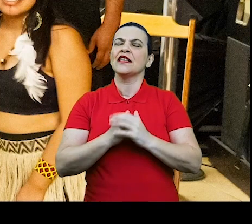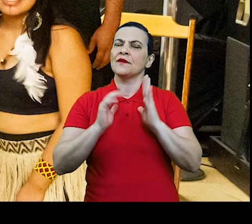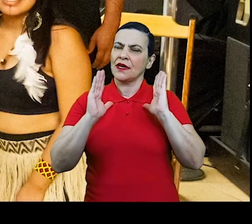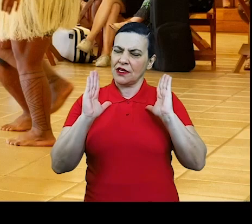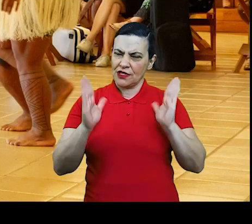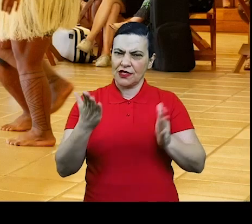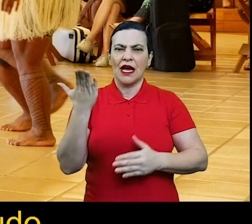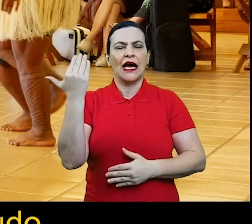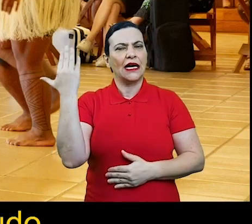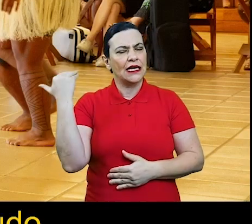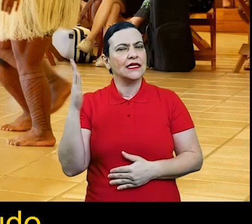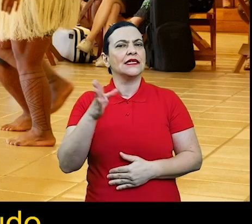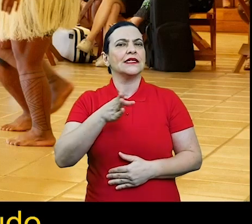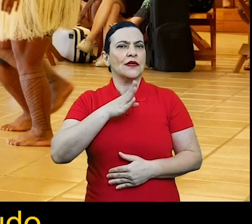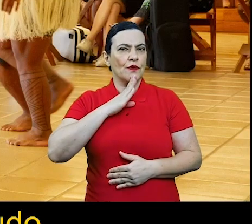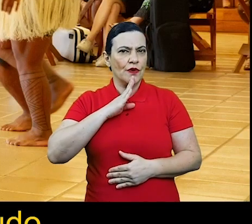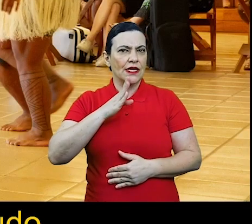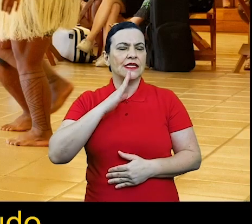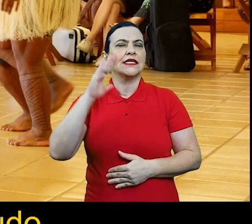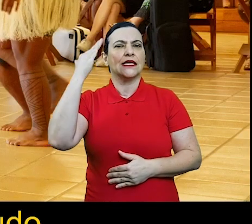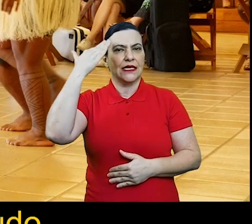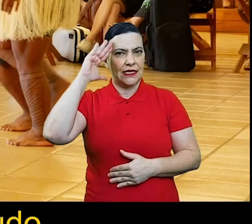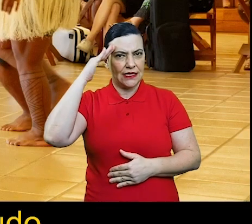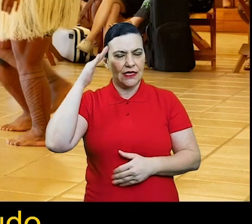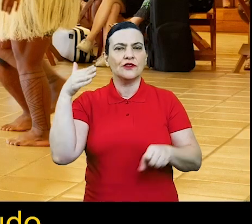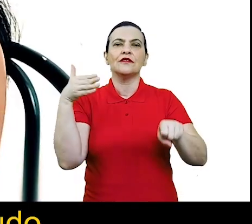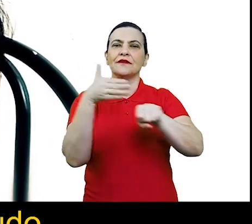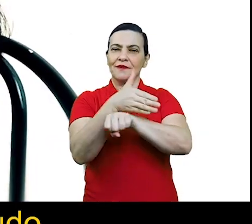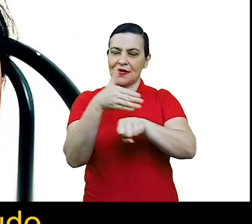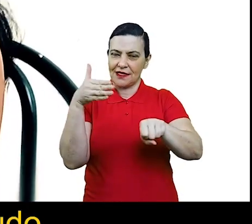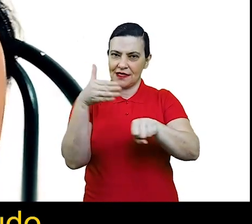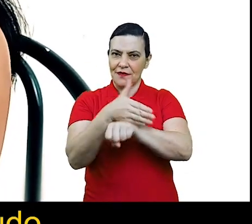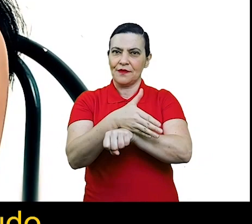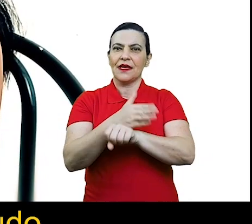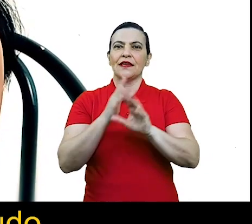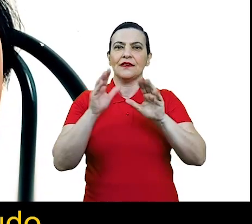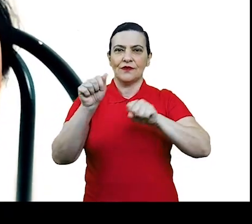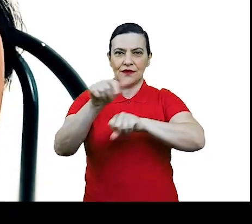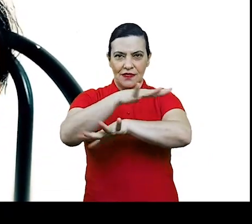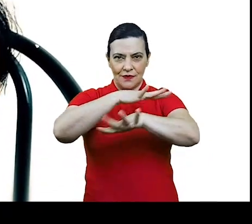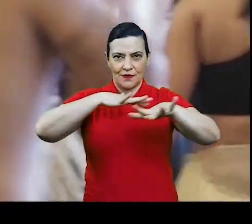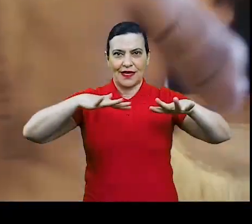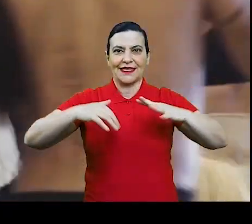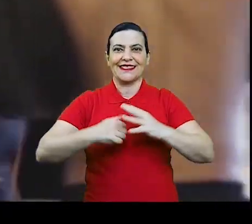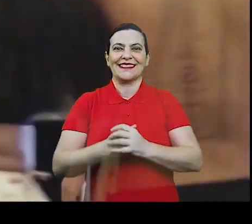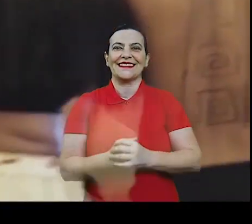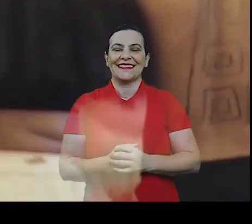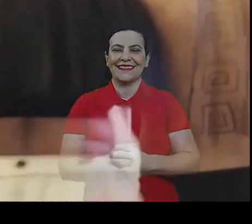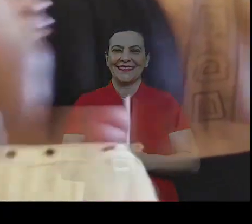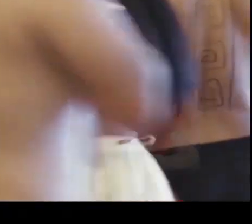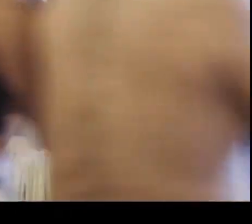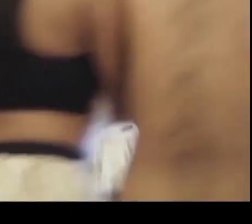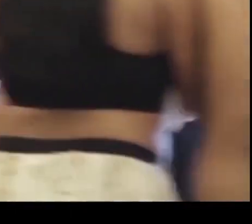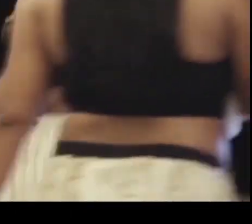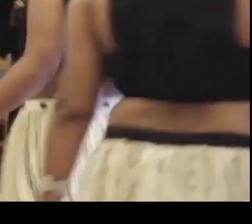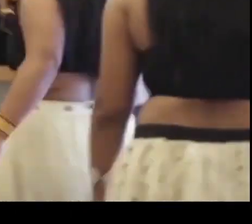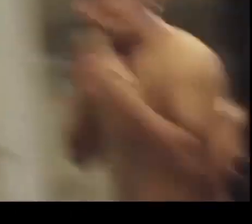já conheci, como eu falei, já participei dos rituais e